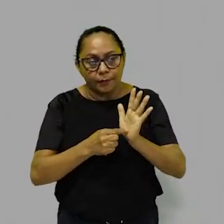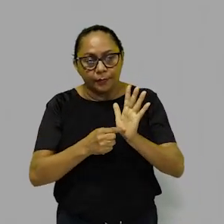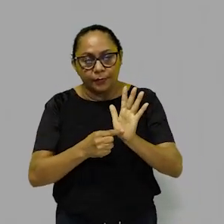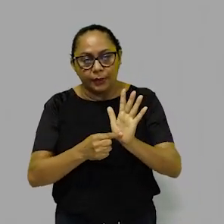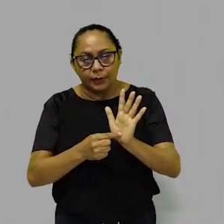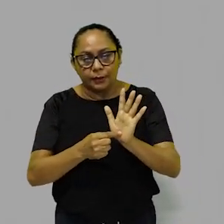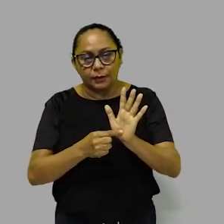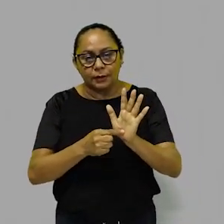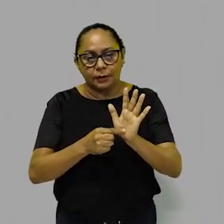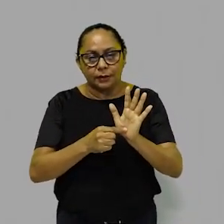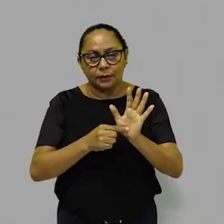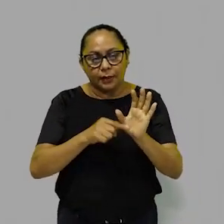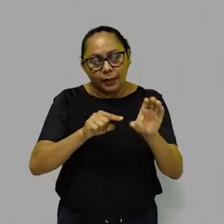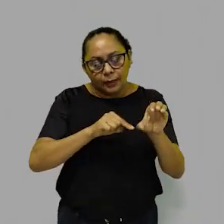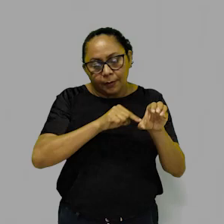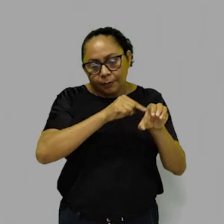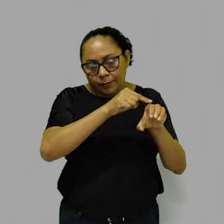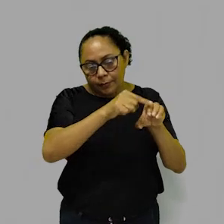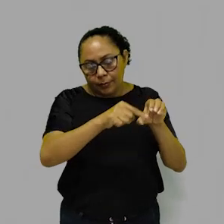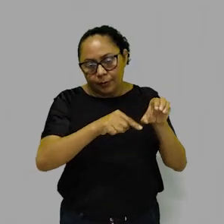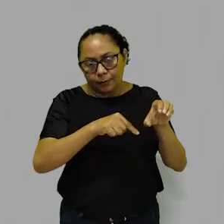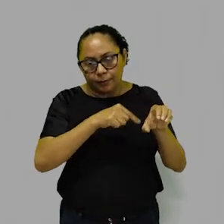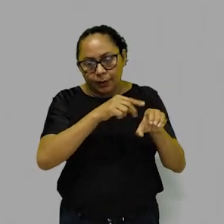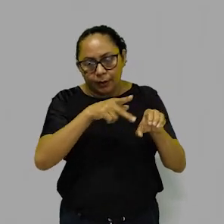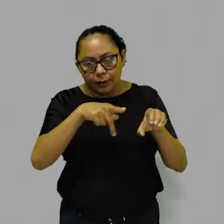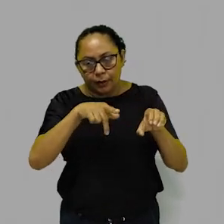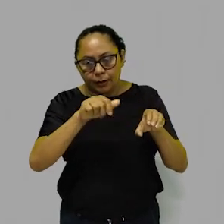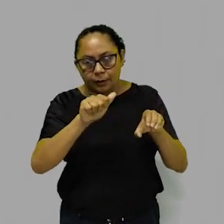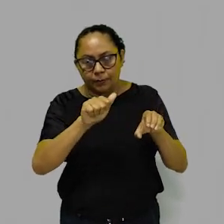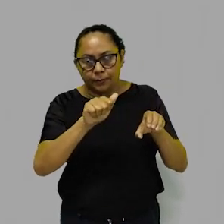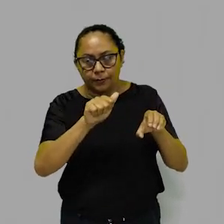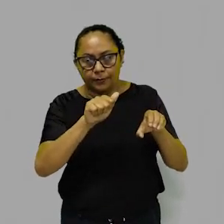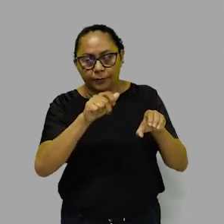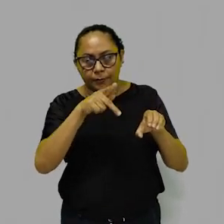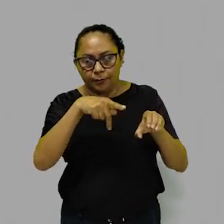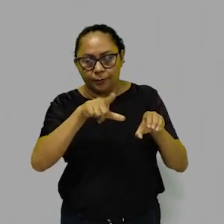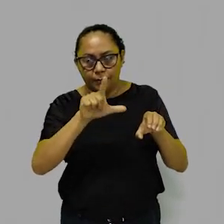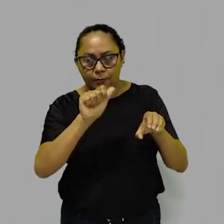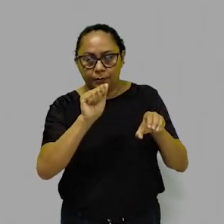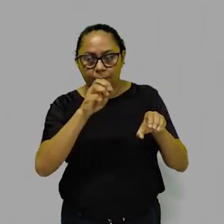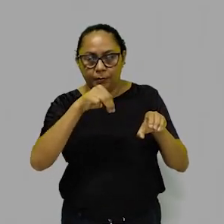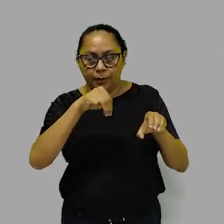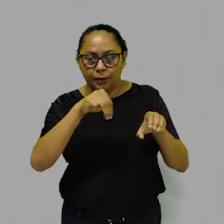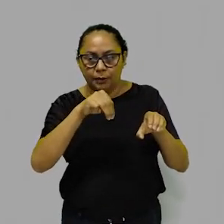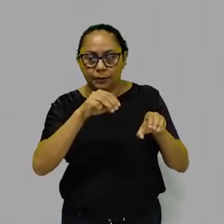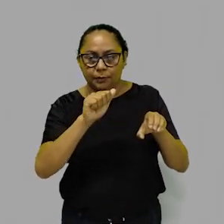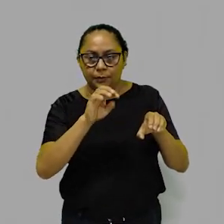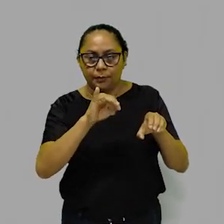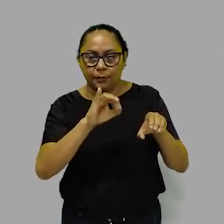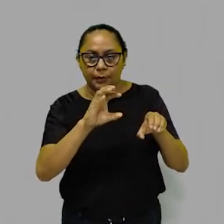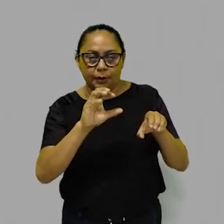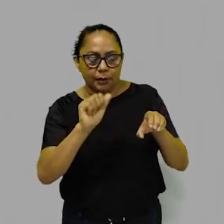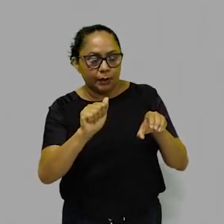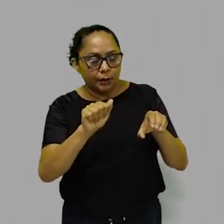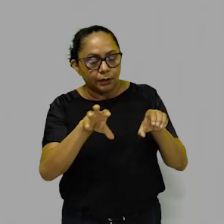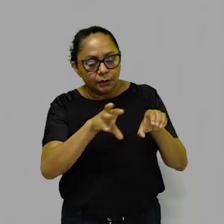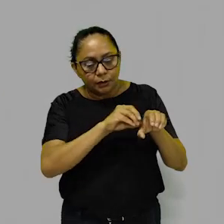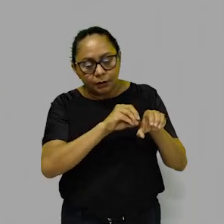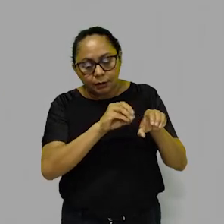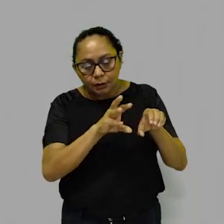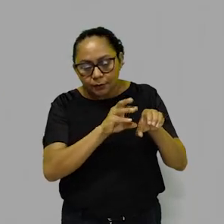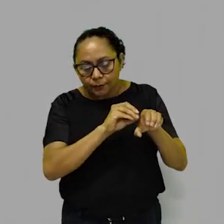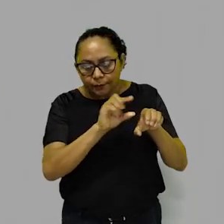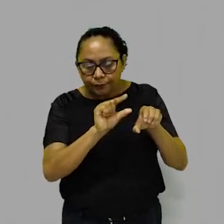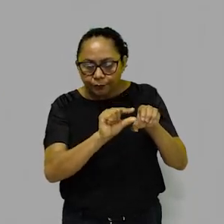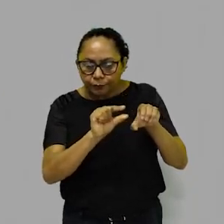sua membrana plasmática, olha só, ele vai exibir na membrana plasmática dele os pedaços do invasor que ele